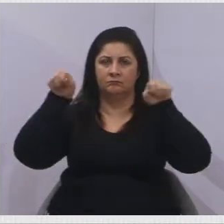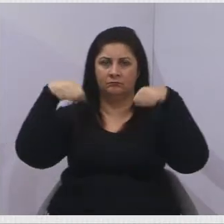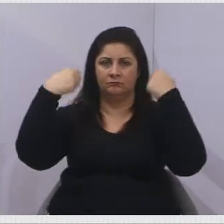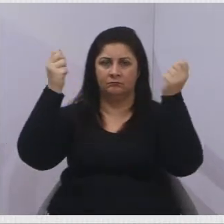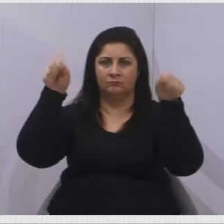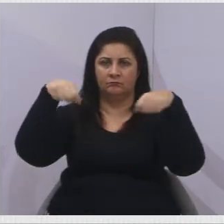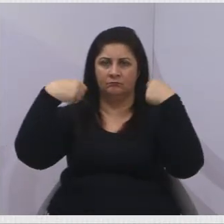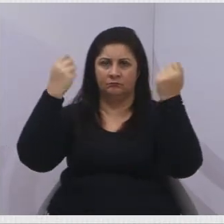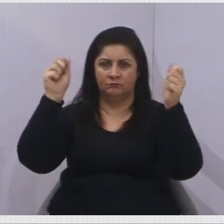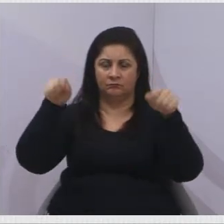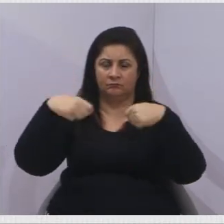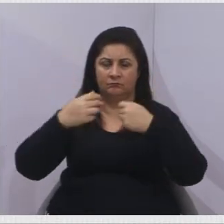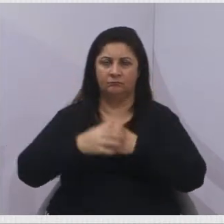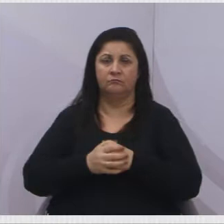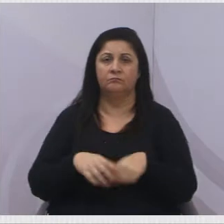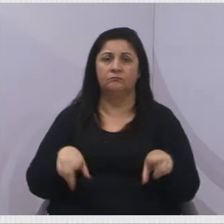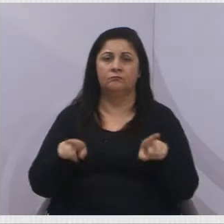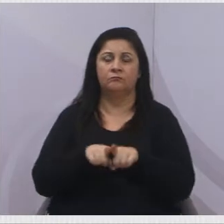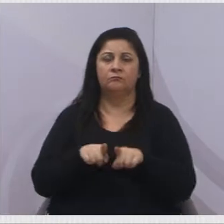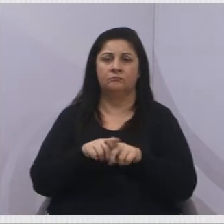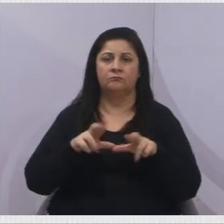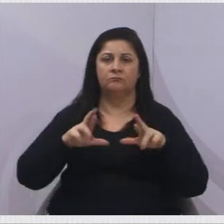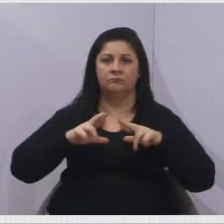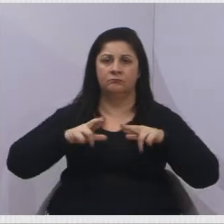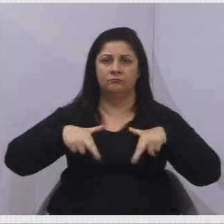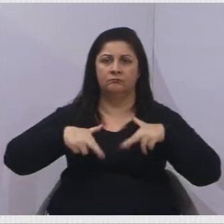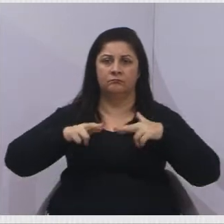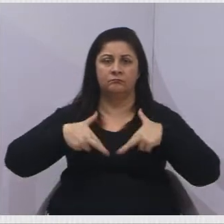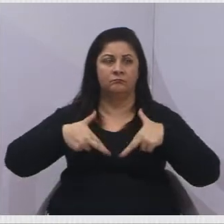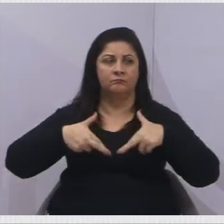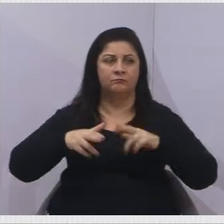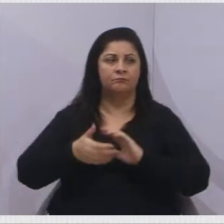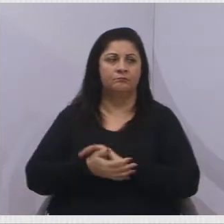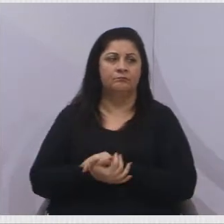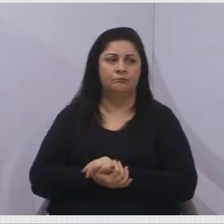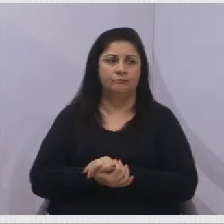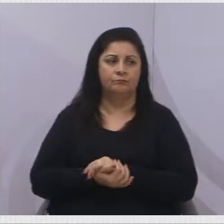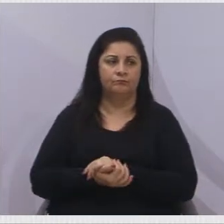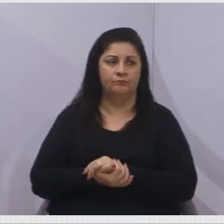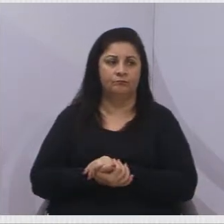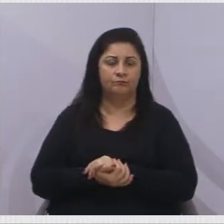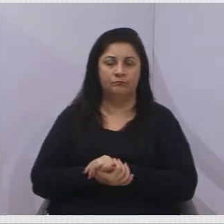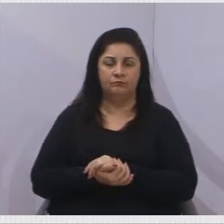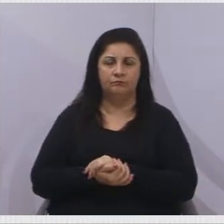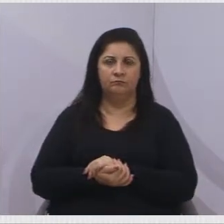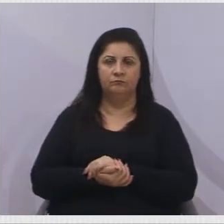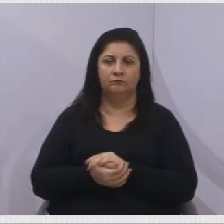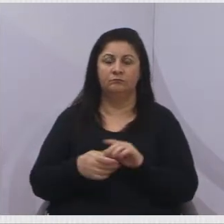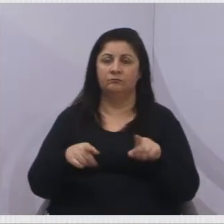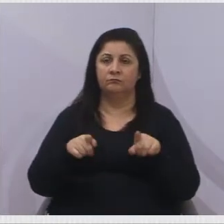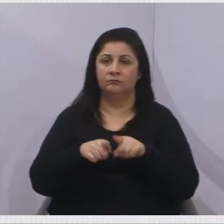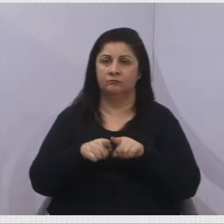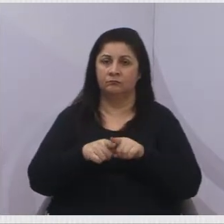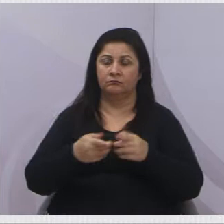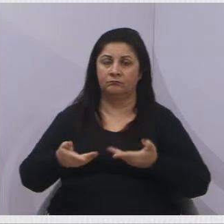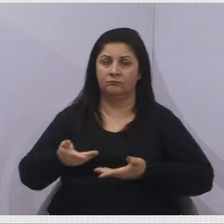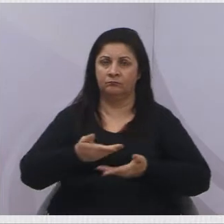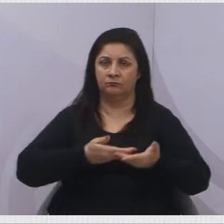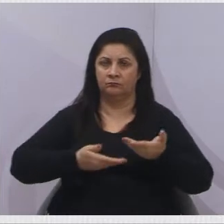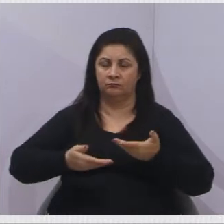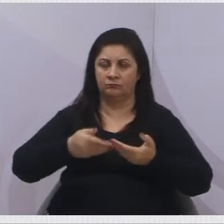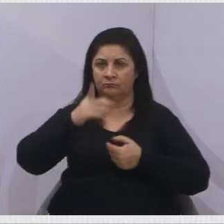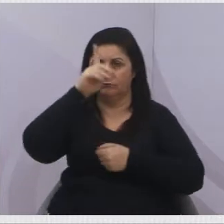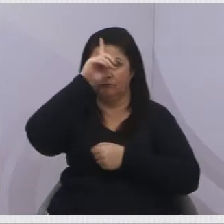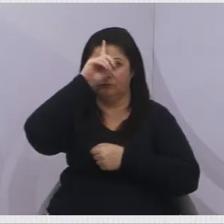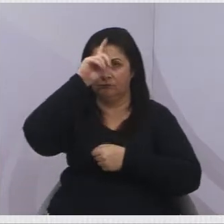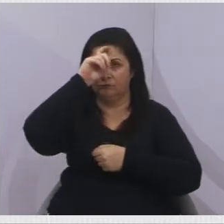Pinto, Centro de Reabilitação e Fisioterapia e FGN Fisioterapia. Prestação de serviço hospitalar e